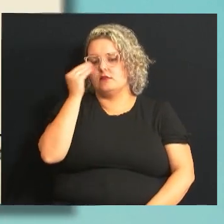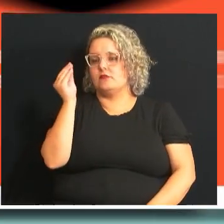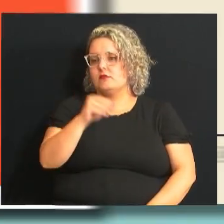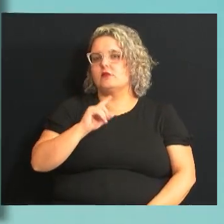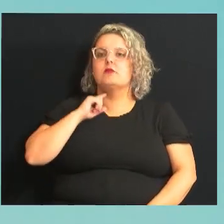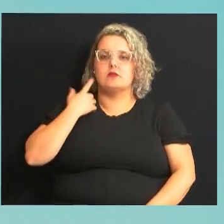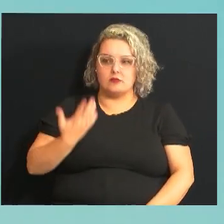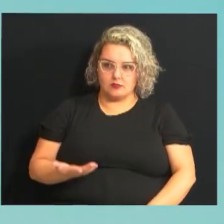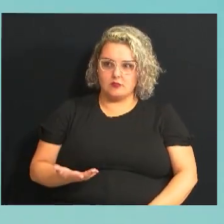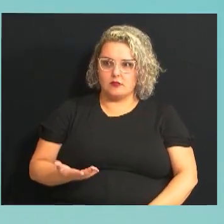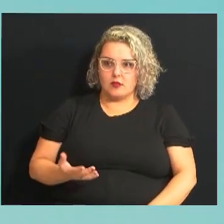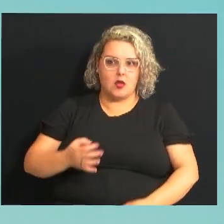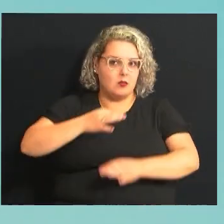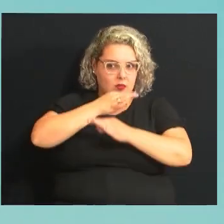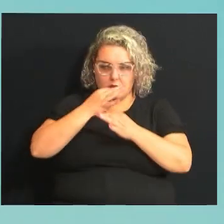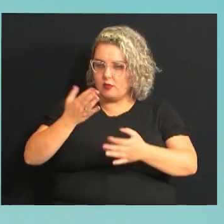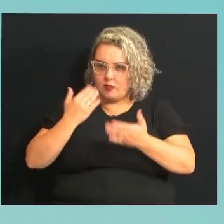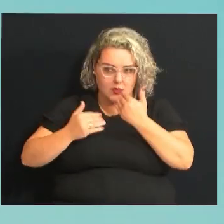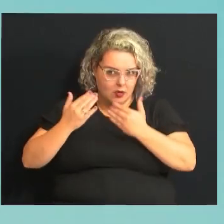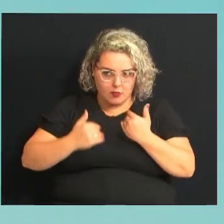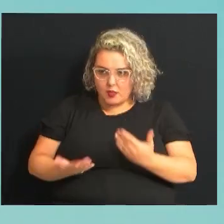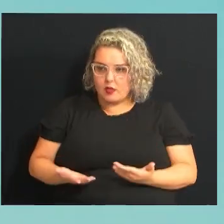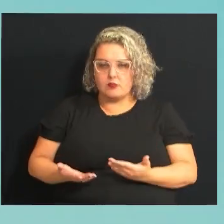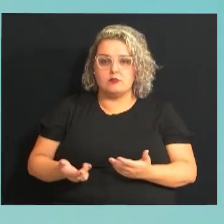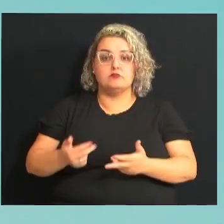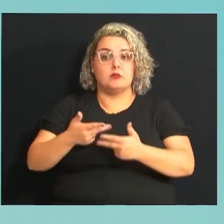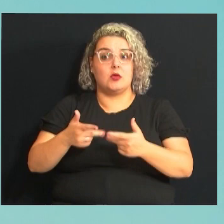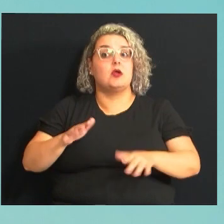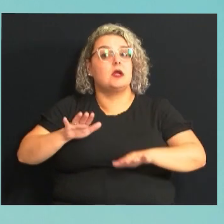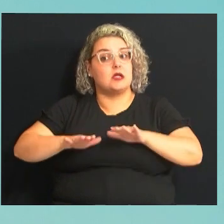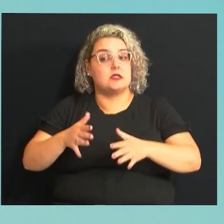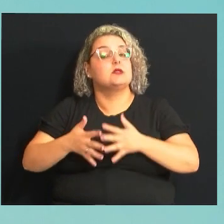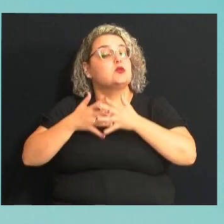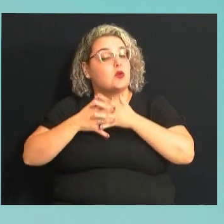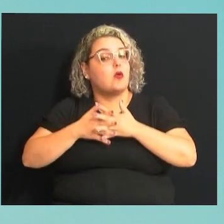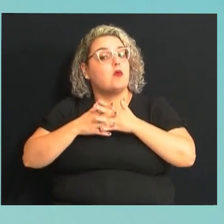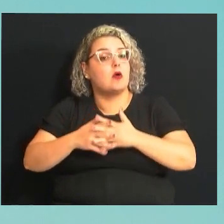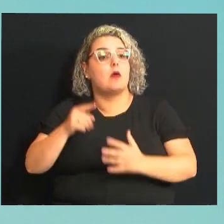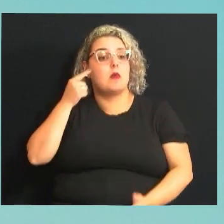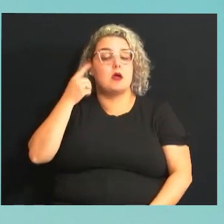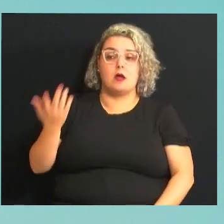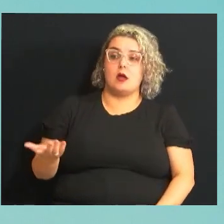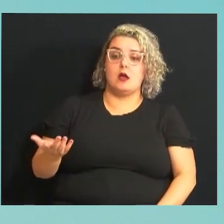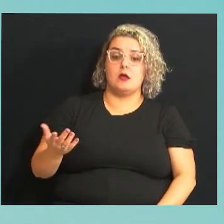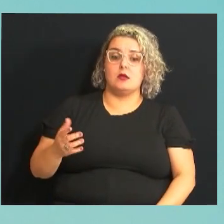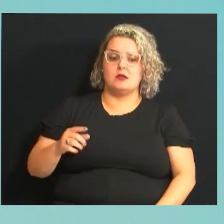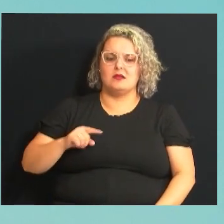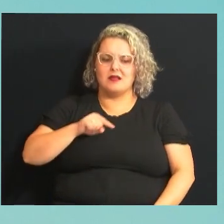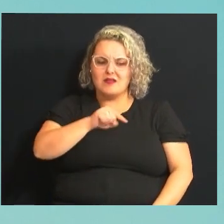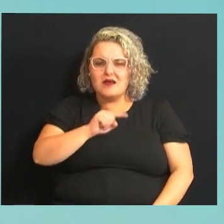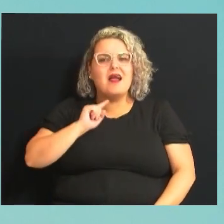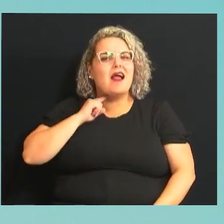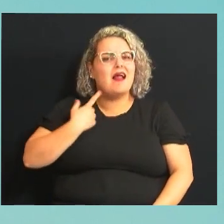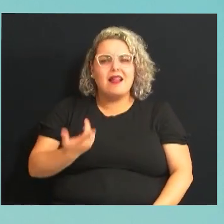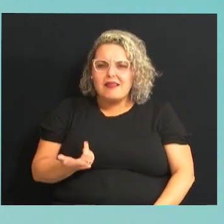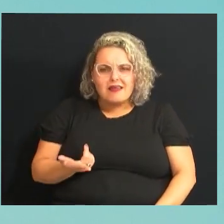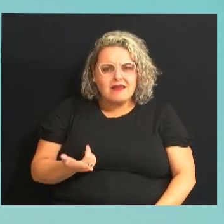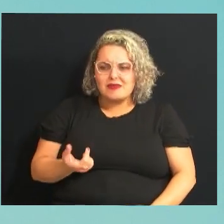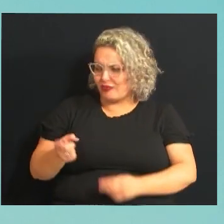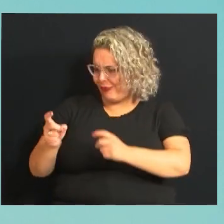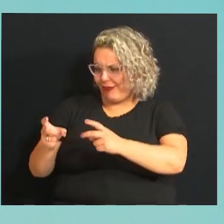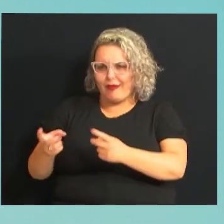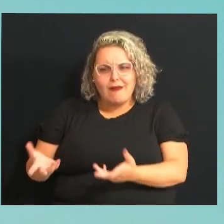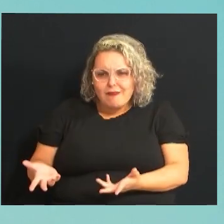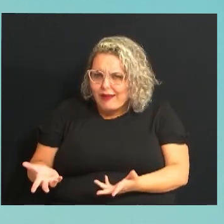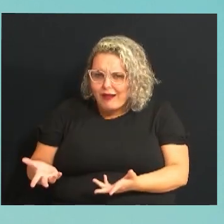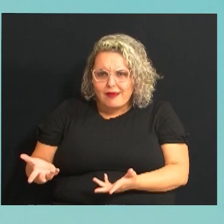resgatados por quê? Porque a gente evita que eles sejam jogados fora. Eles são perfeitos para consumo. Acho que isso é uma coisa que muitas vezes confunde as pessoas, que